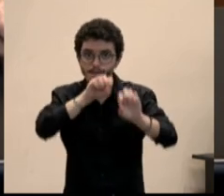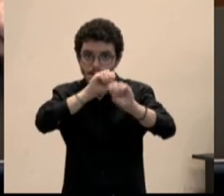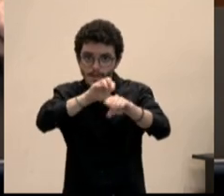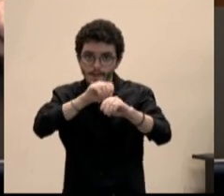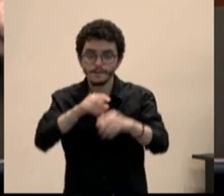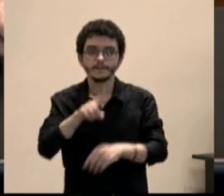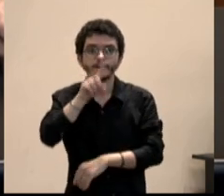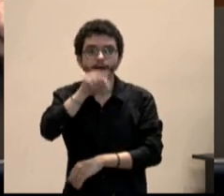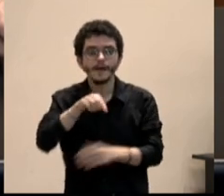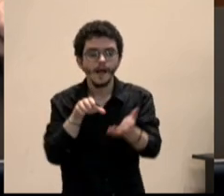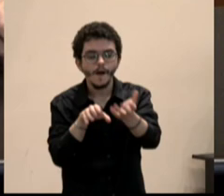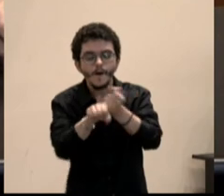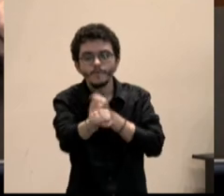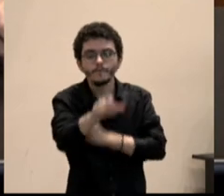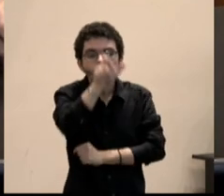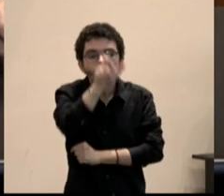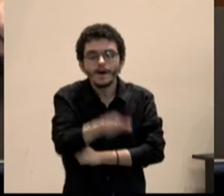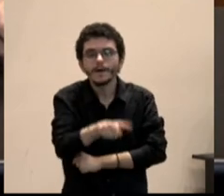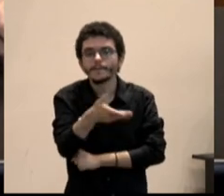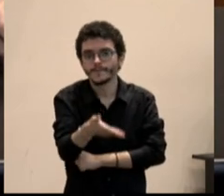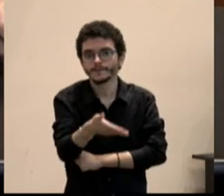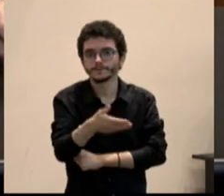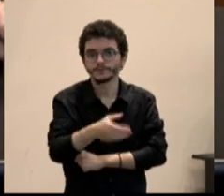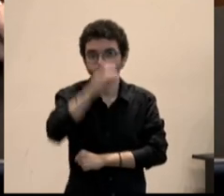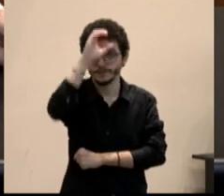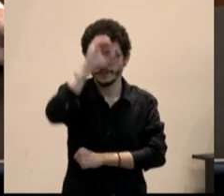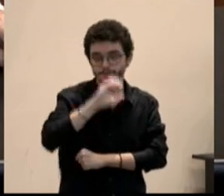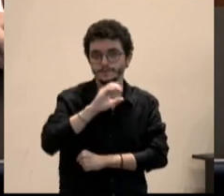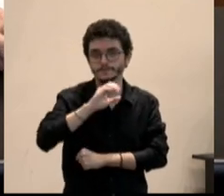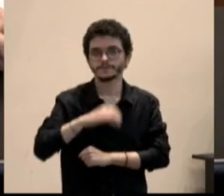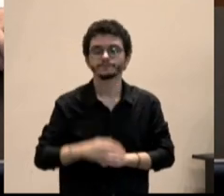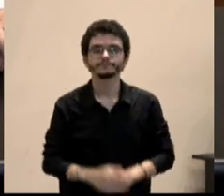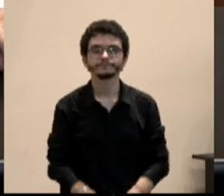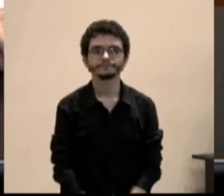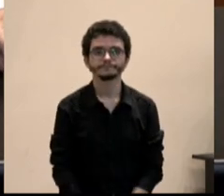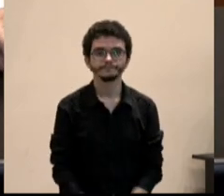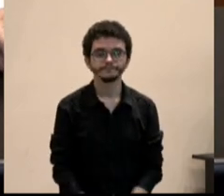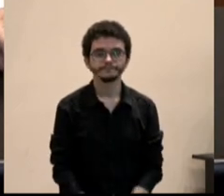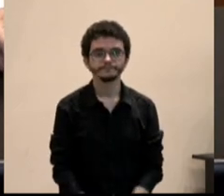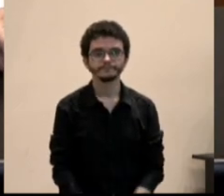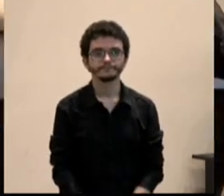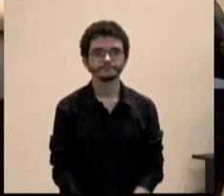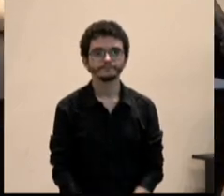que é formar o sujeito, o cidadão.